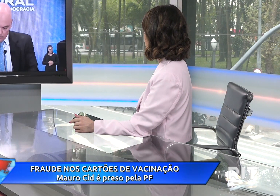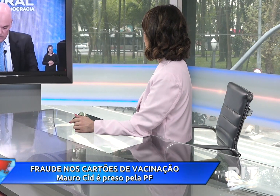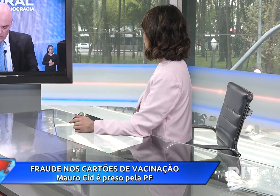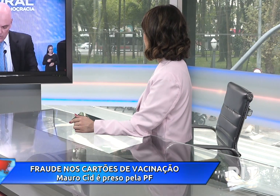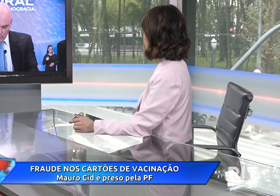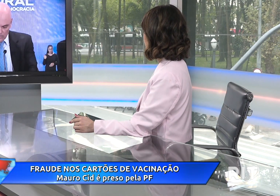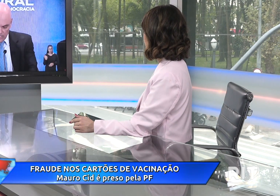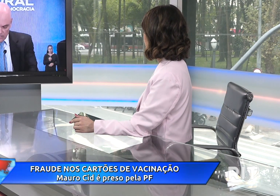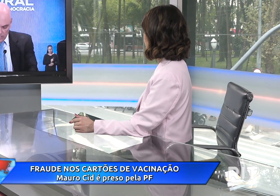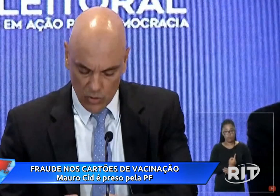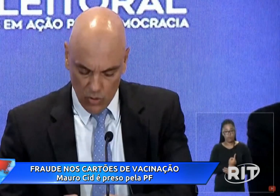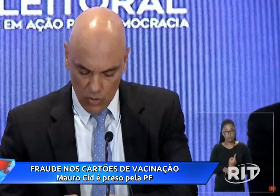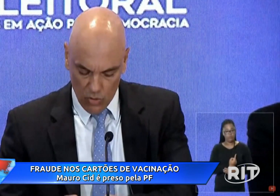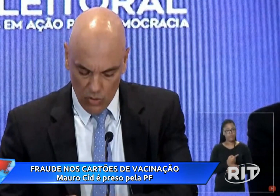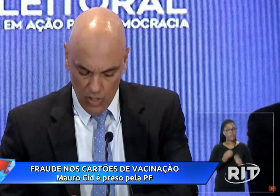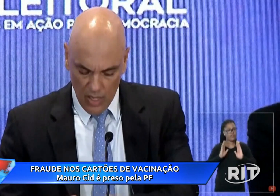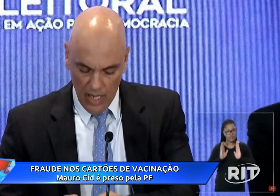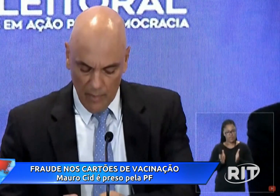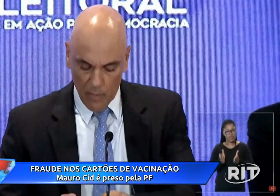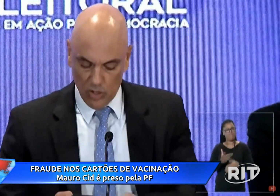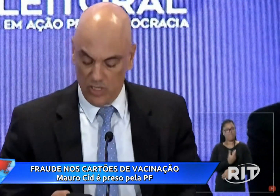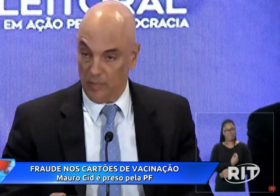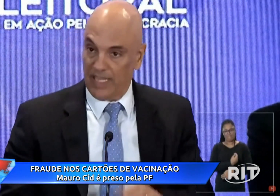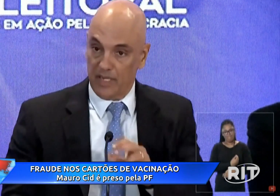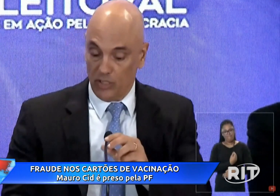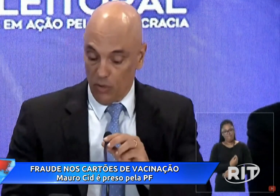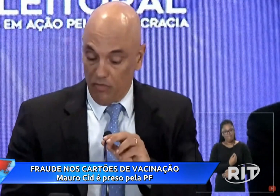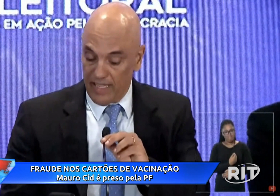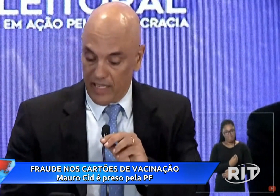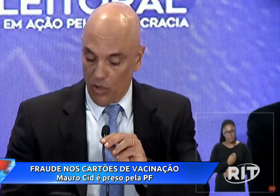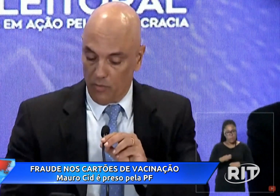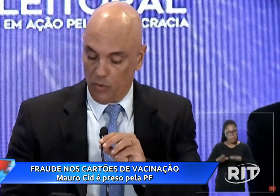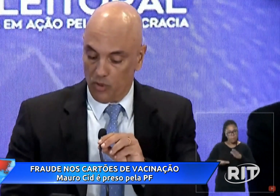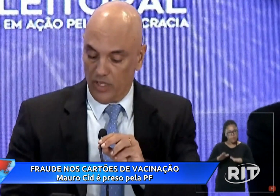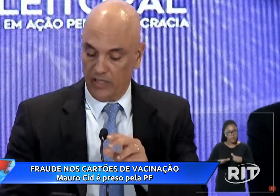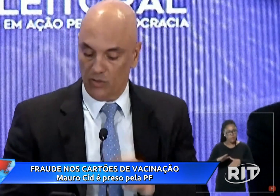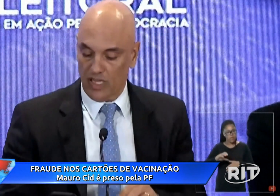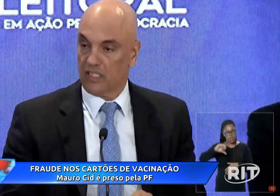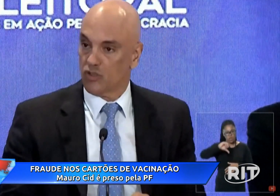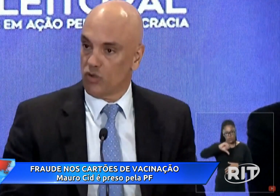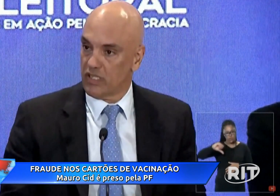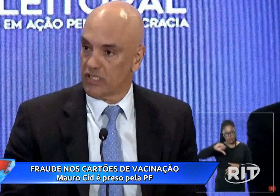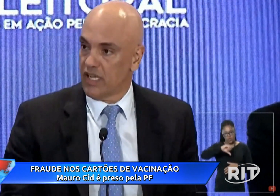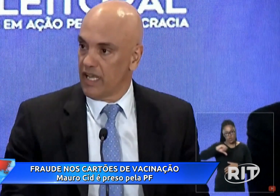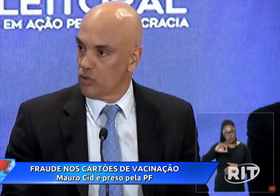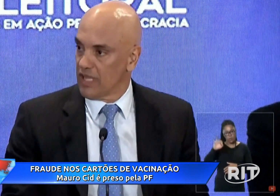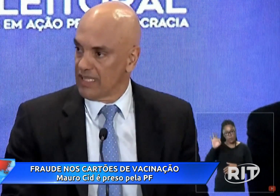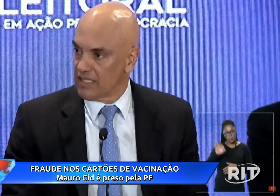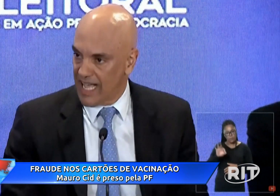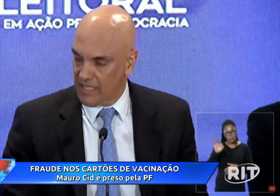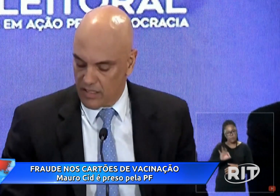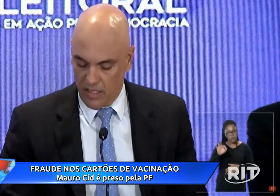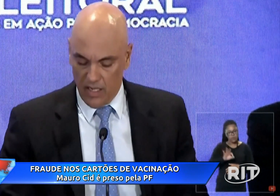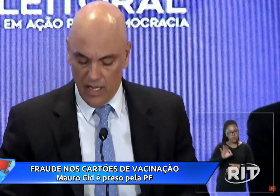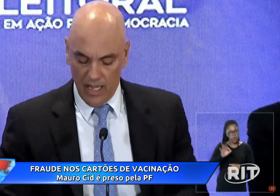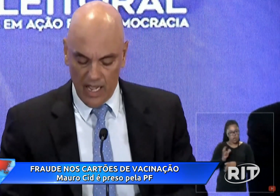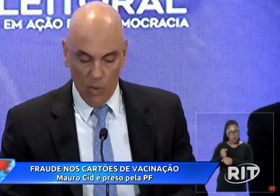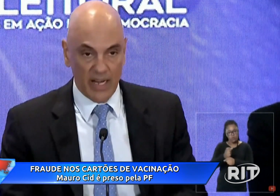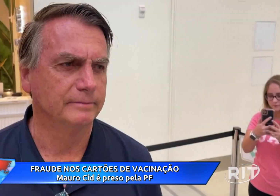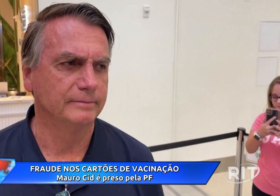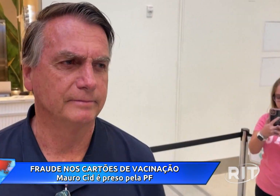autorizada pelo Ministro Alexandre de Moraes dentro do inquérito das milícias digitais que tramita no Supremo